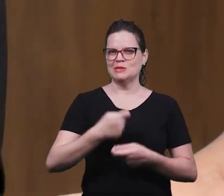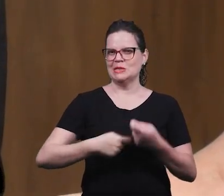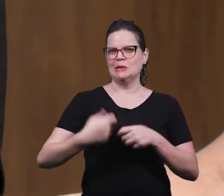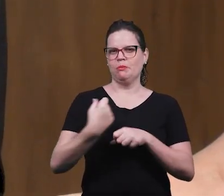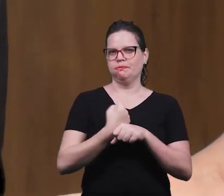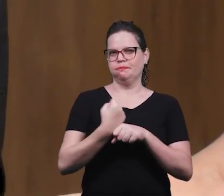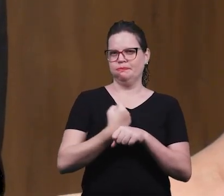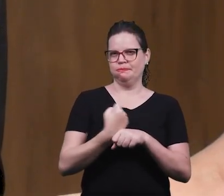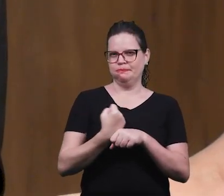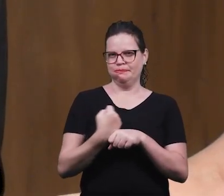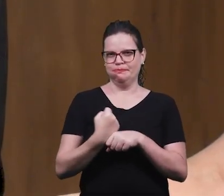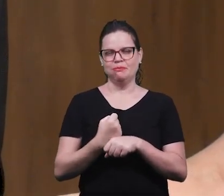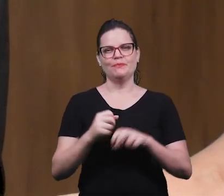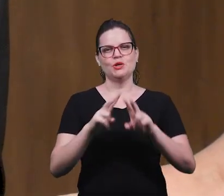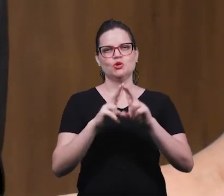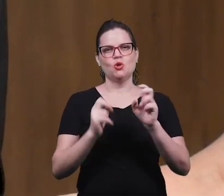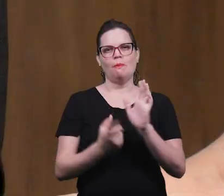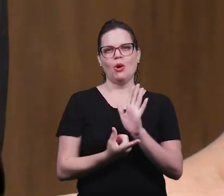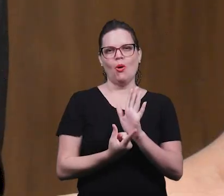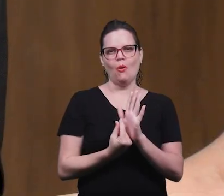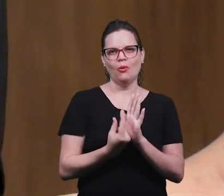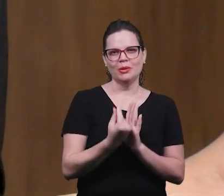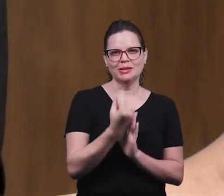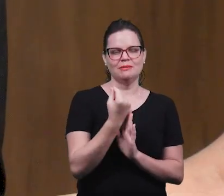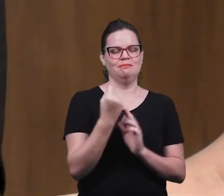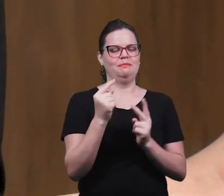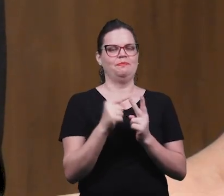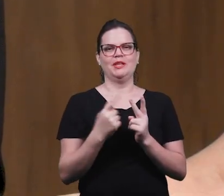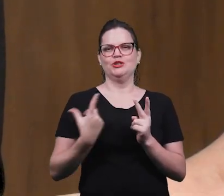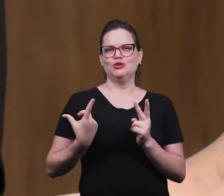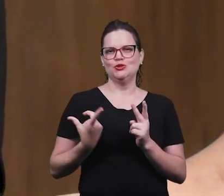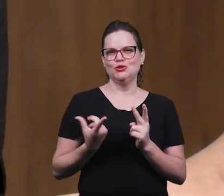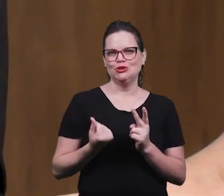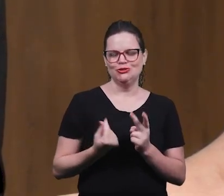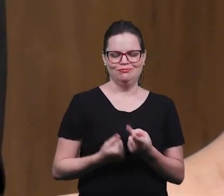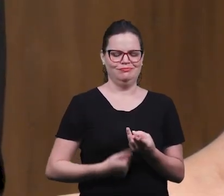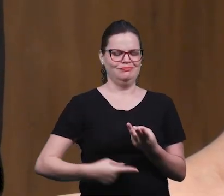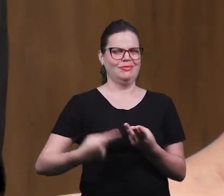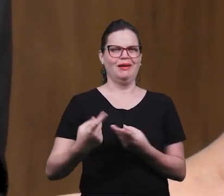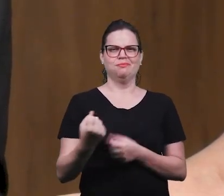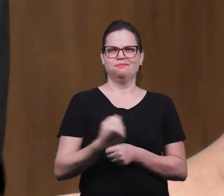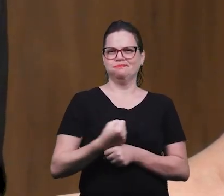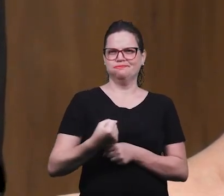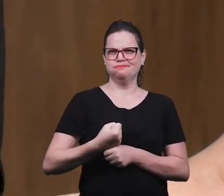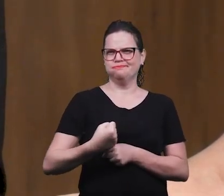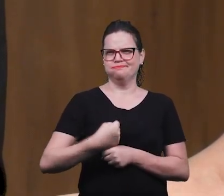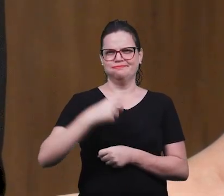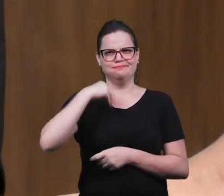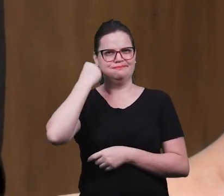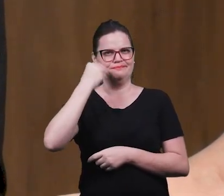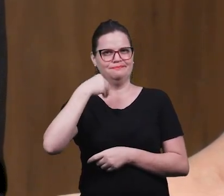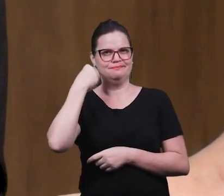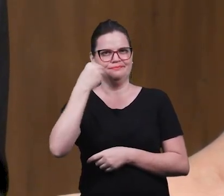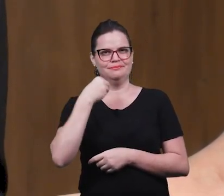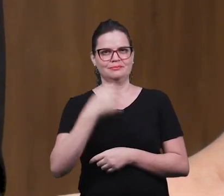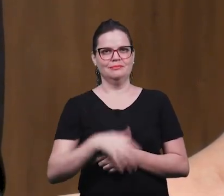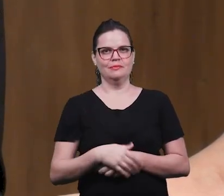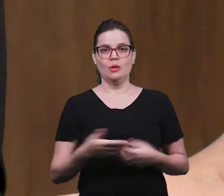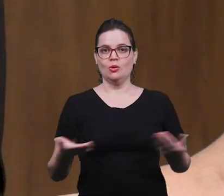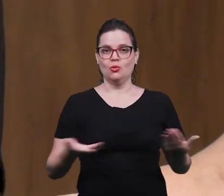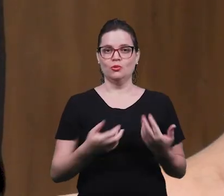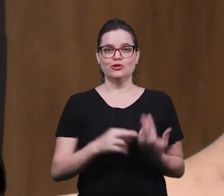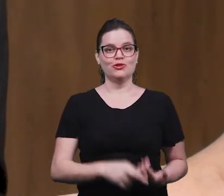com administração, com recursos orçamentários e finanças, trabalhei muitos anos com isso. Hoje